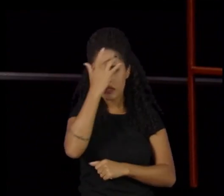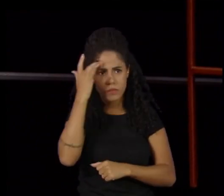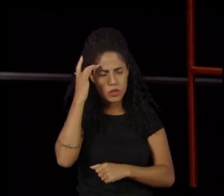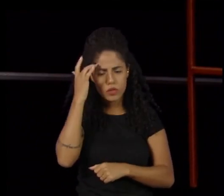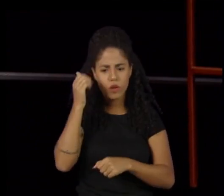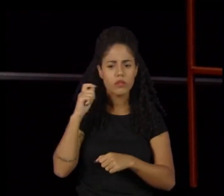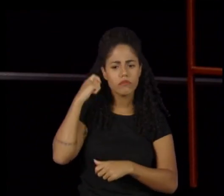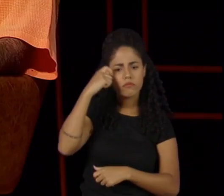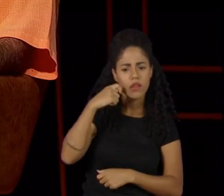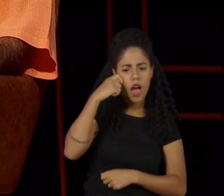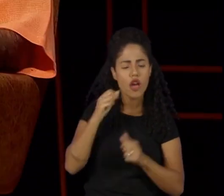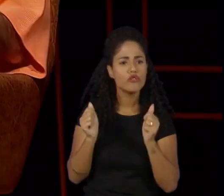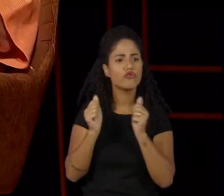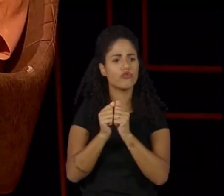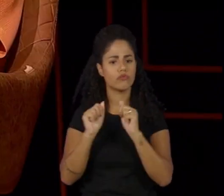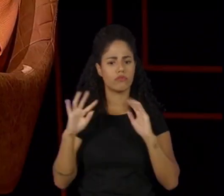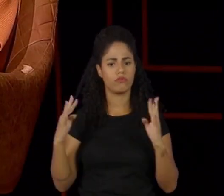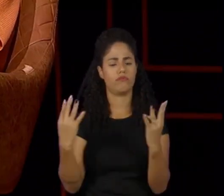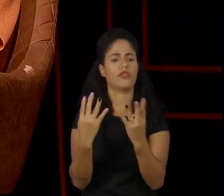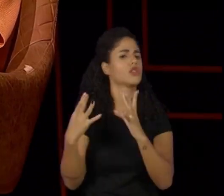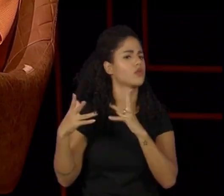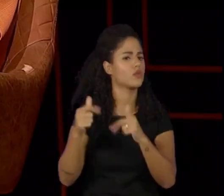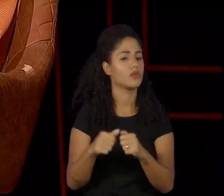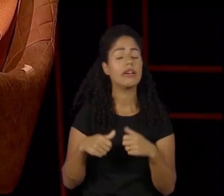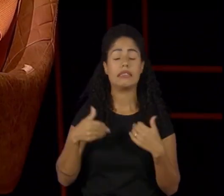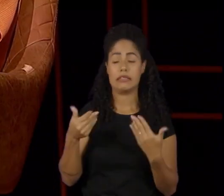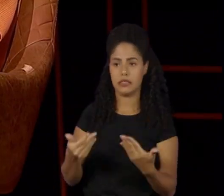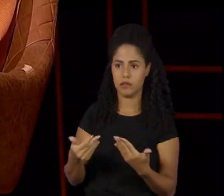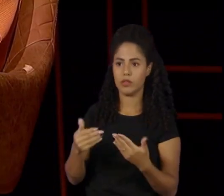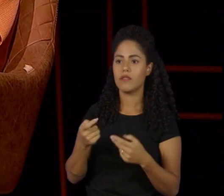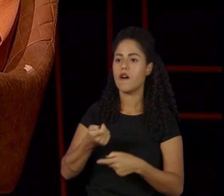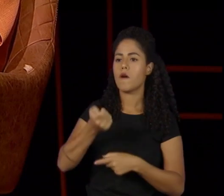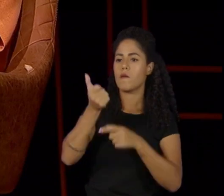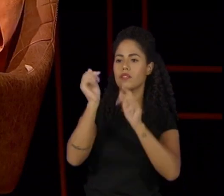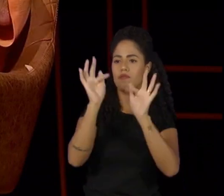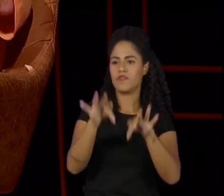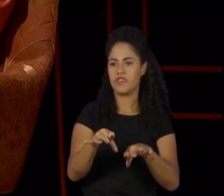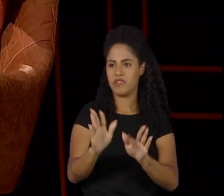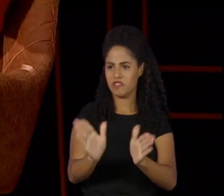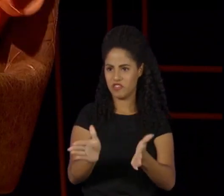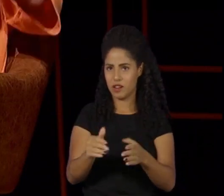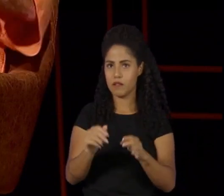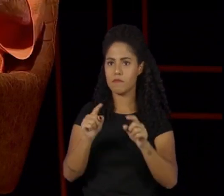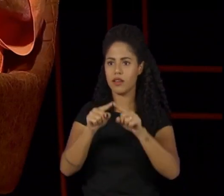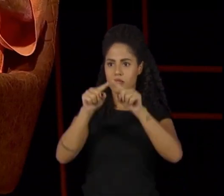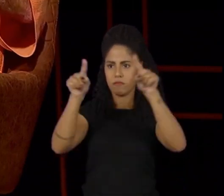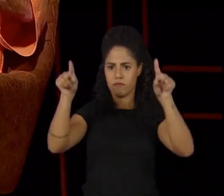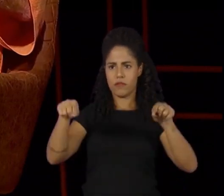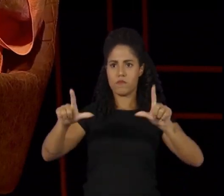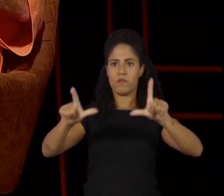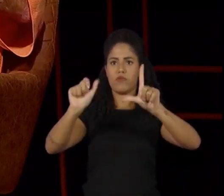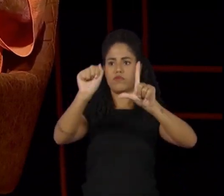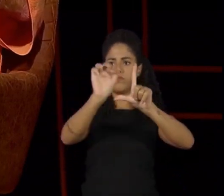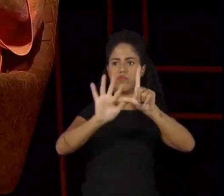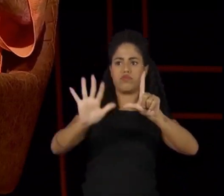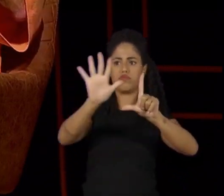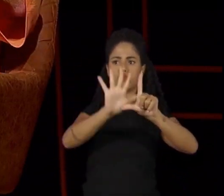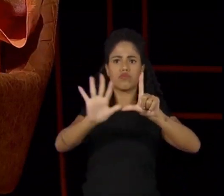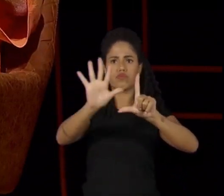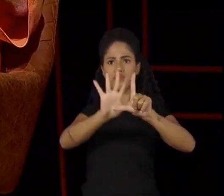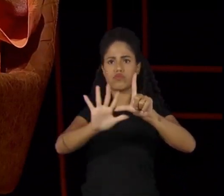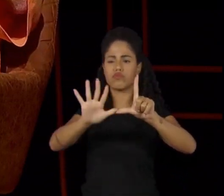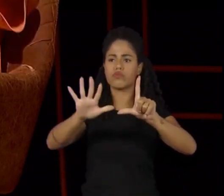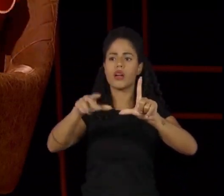bancada. Ficavam, já era o fim dessa época, mas era aquele telão, fazia pum, pum,